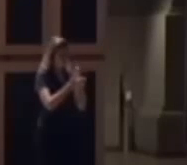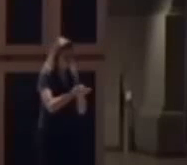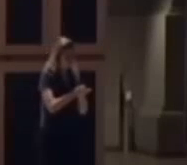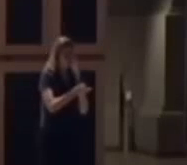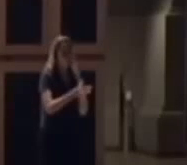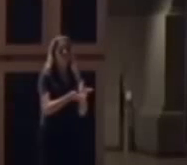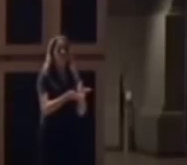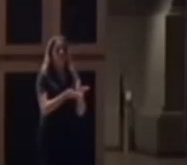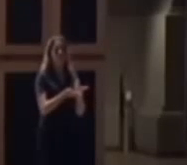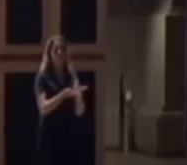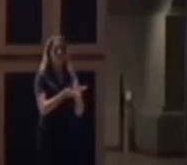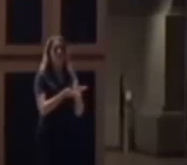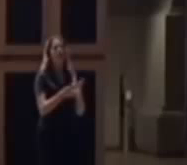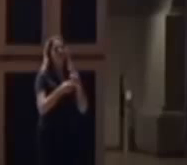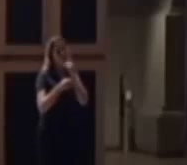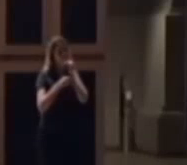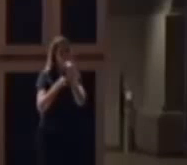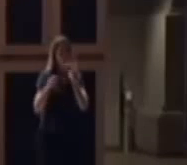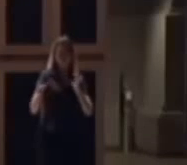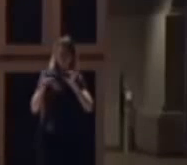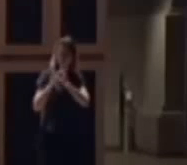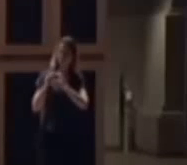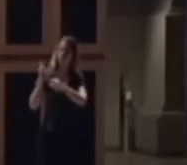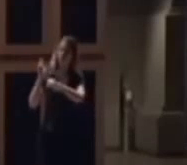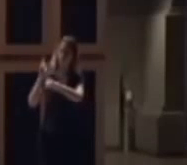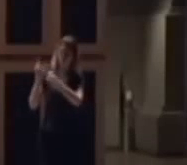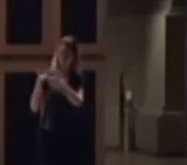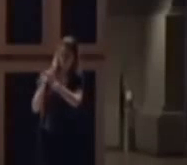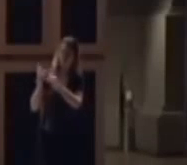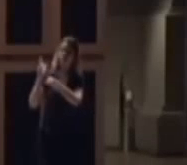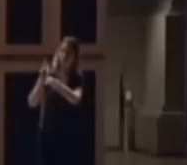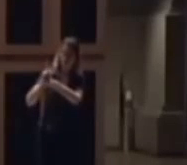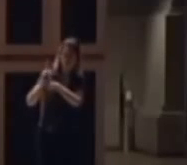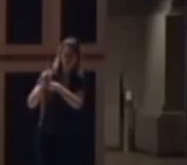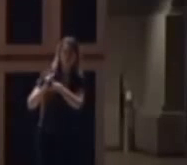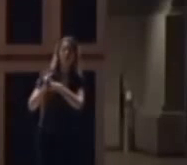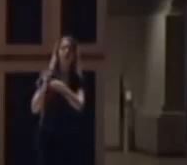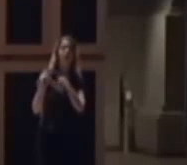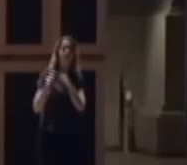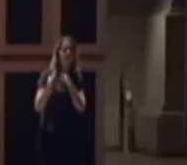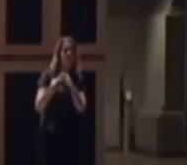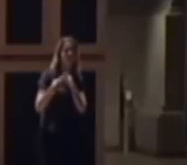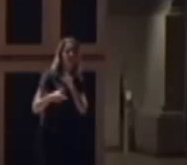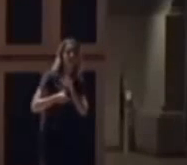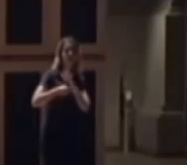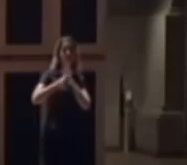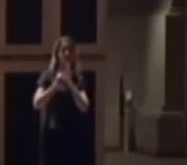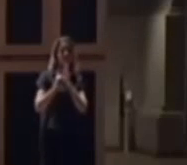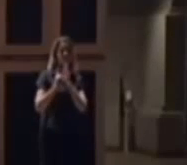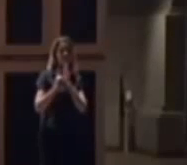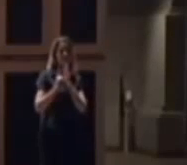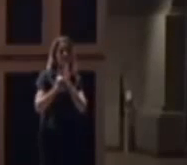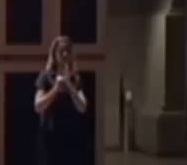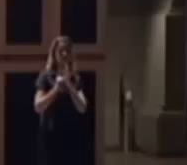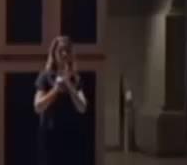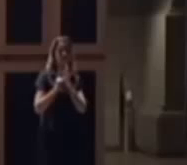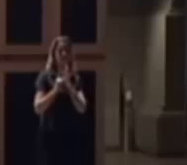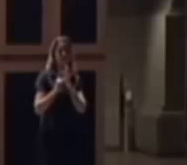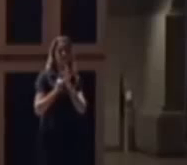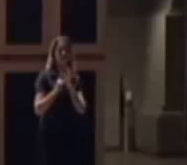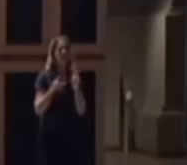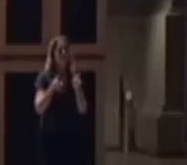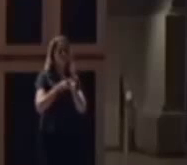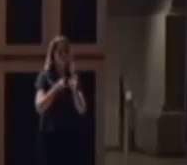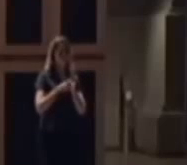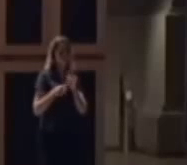isso com o gestor, nós temos uma pactuação prévia que vai nortear não só o processo de gestão do